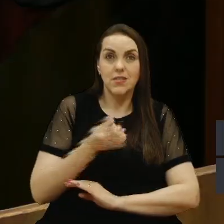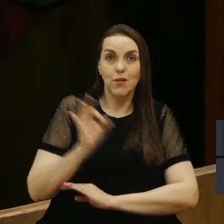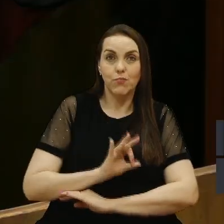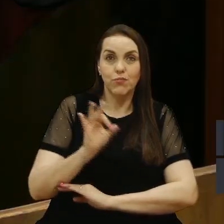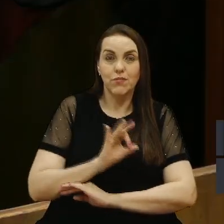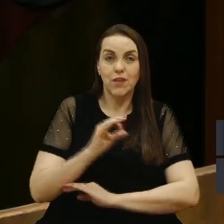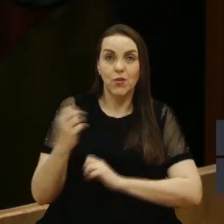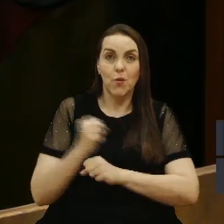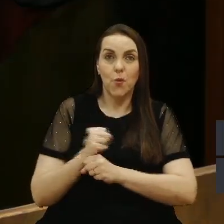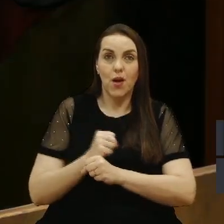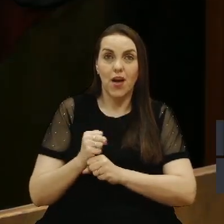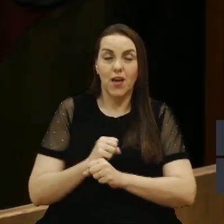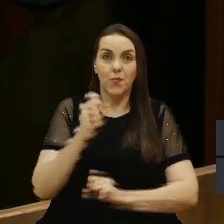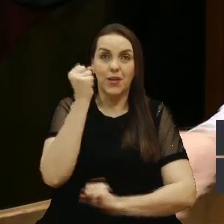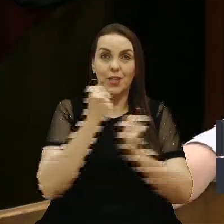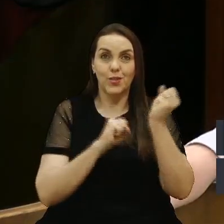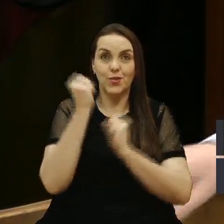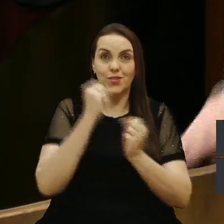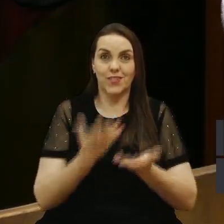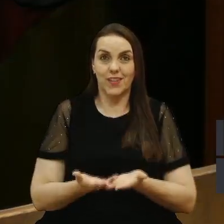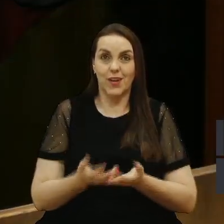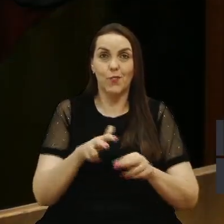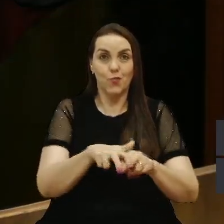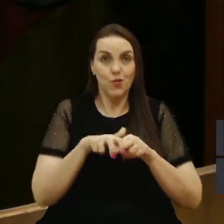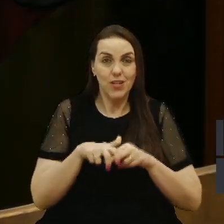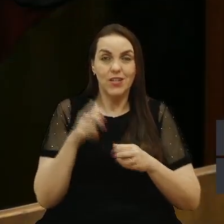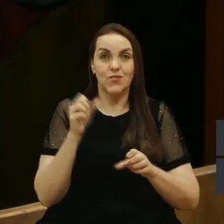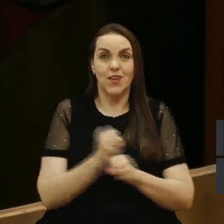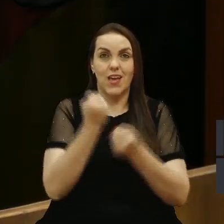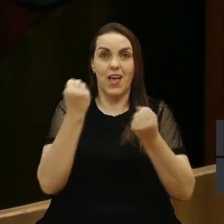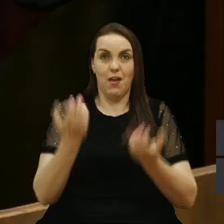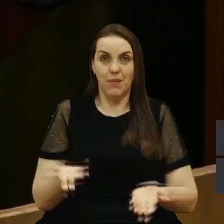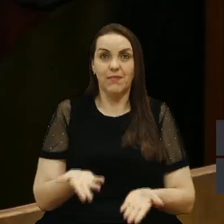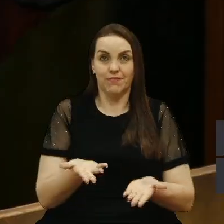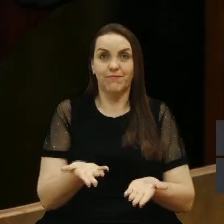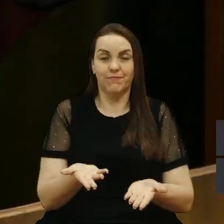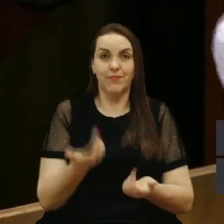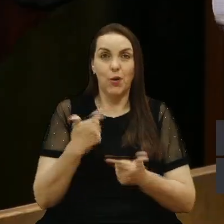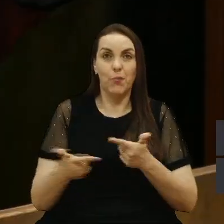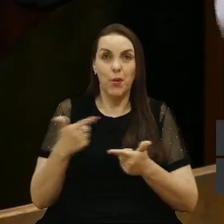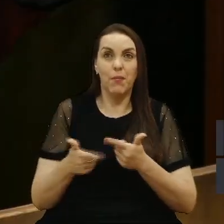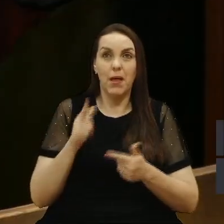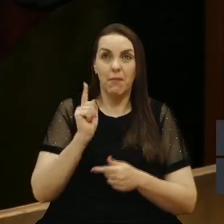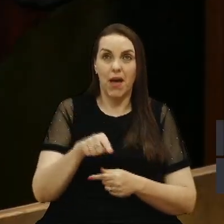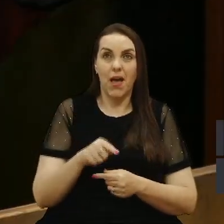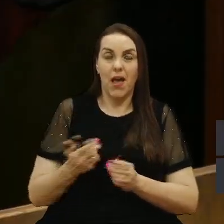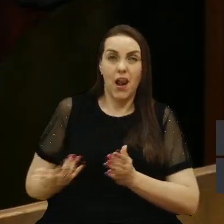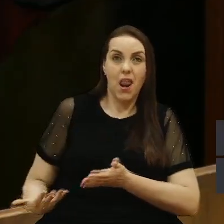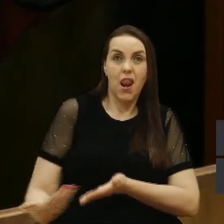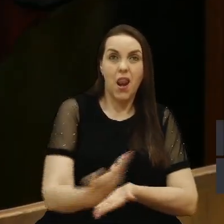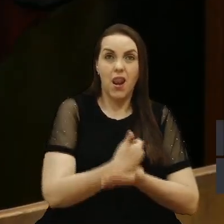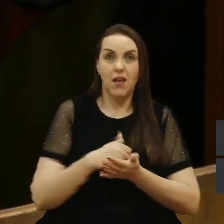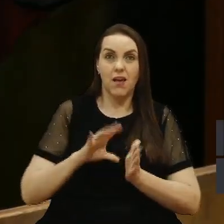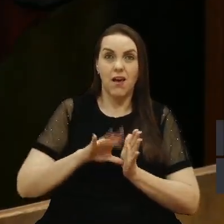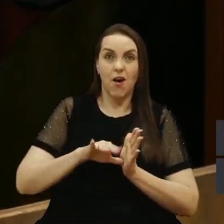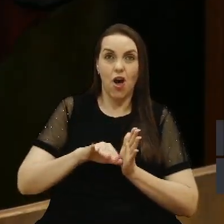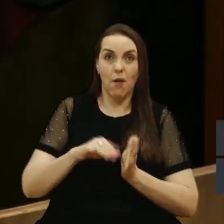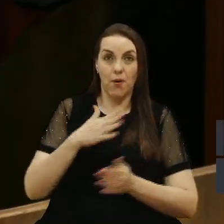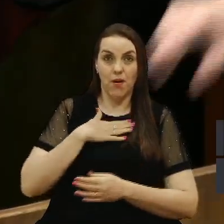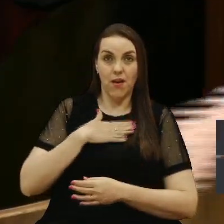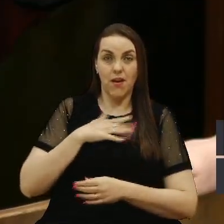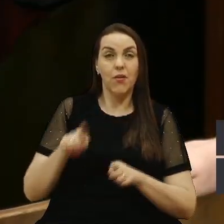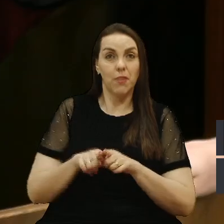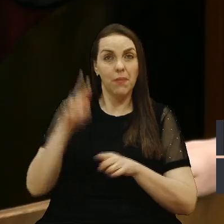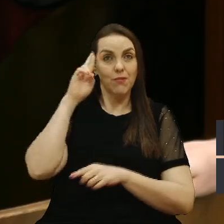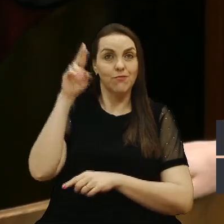as indústrias. O que quebra a indústria? O problema desse país é que os rentistas roubam eu e roubam o